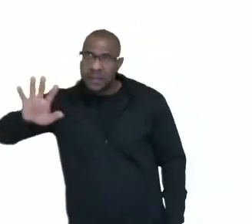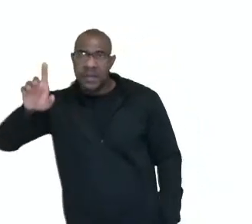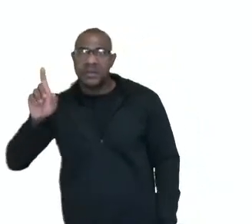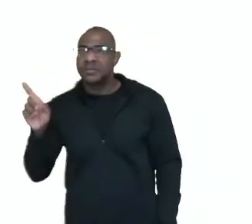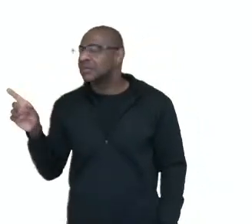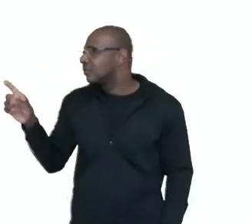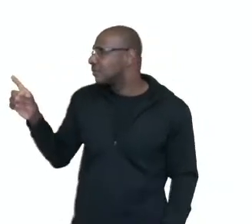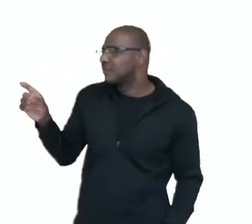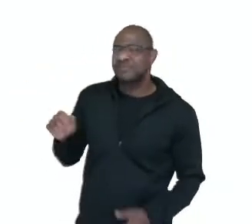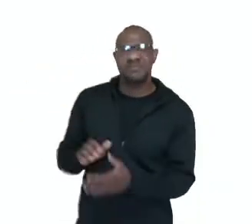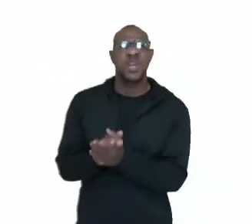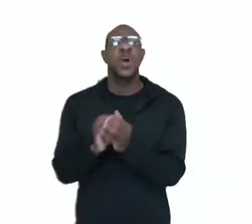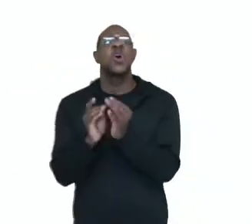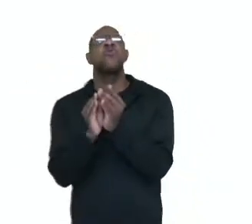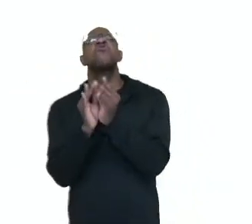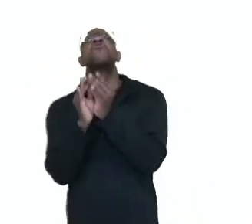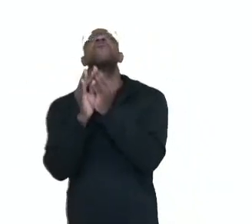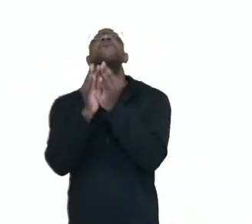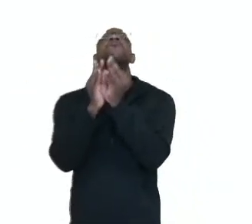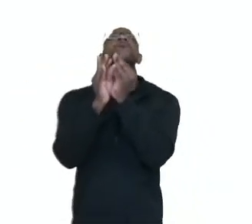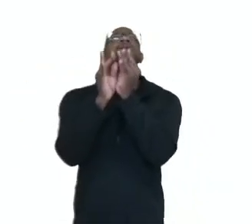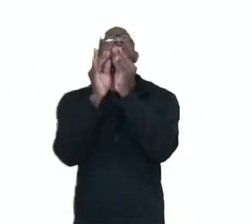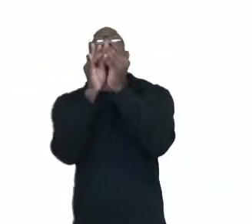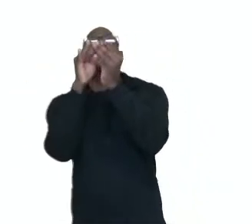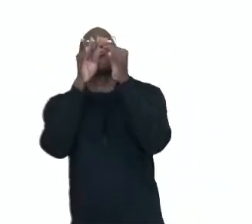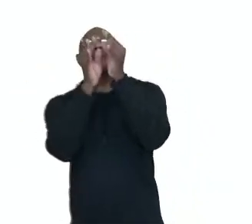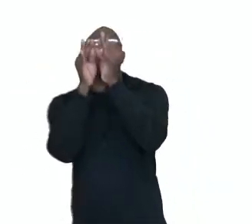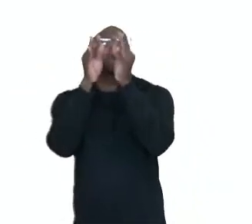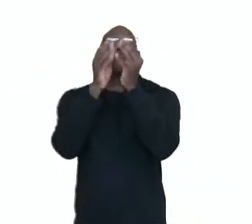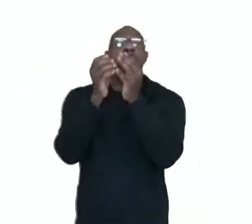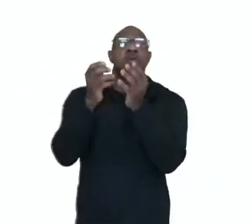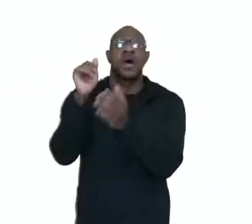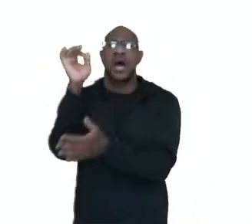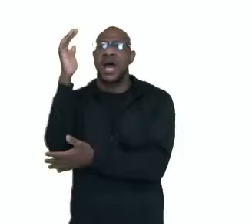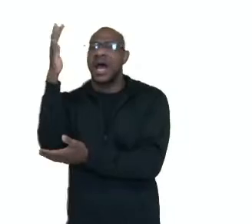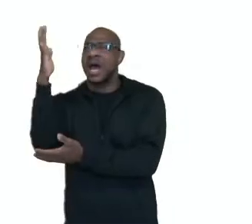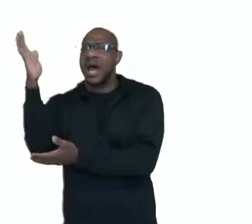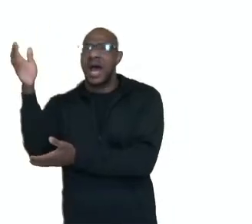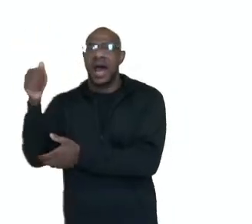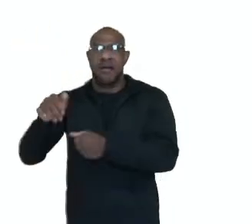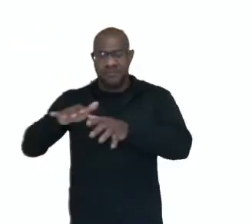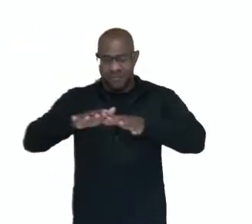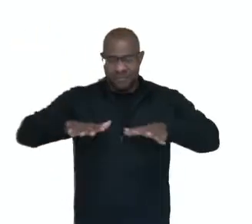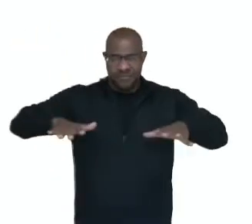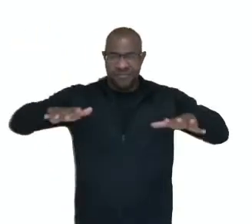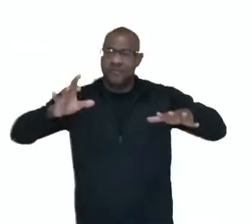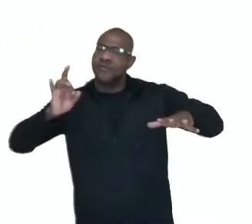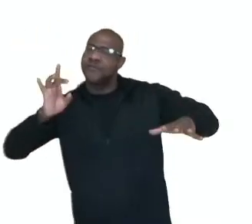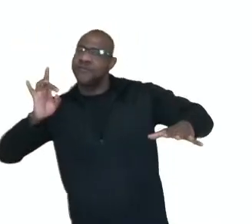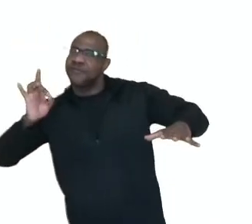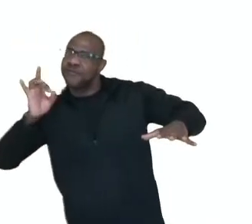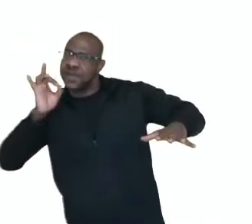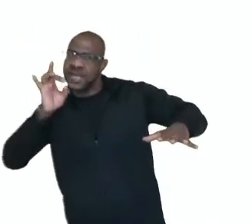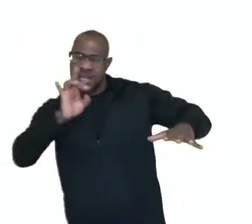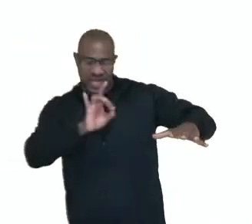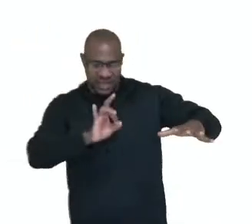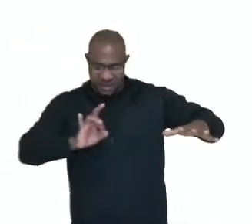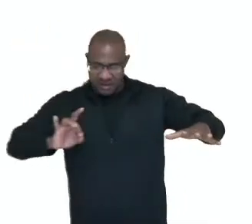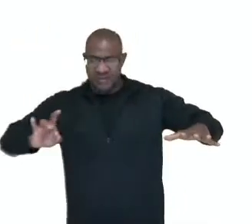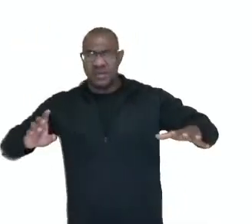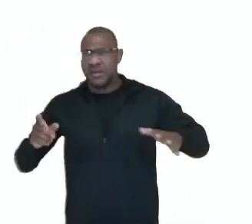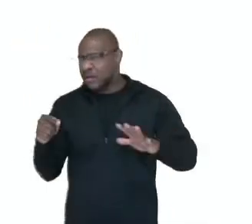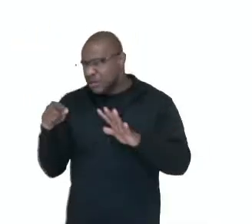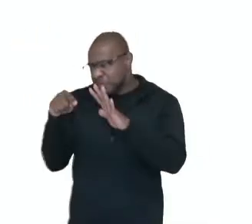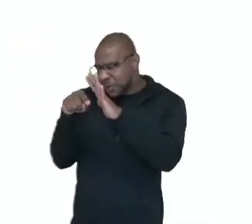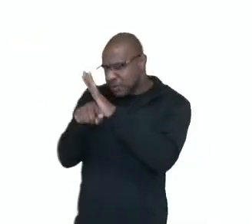já está vendo aqui fumaça, né? A gente percebe também árvores, um campo verde aqui, né? Mais aqui na frente. Mas eu quero te fazer